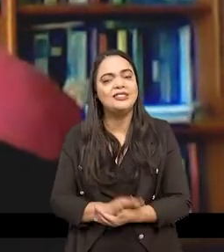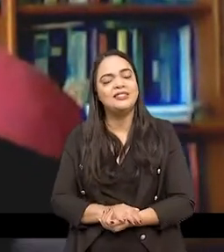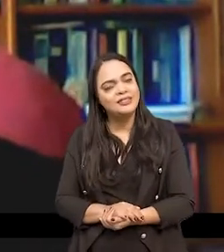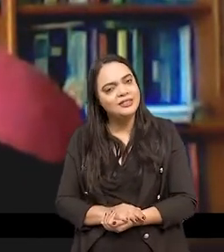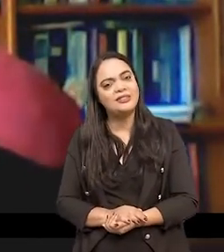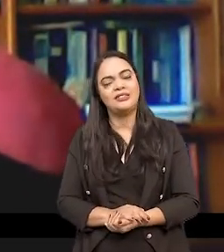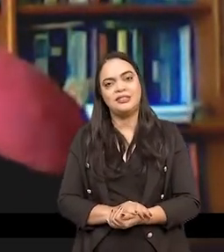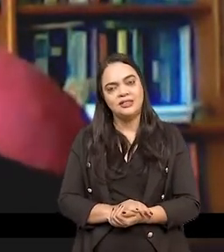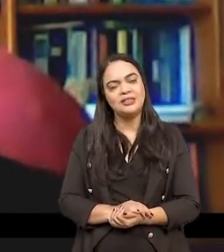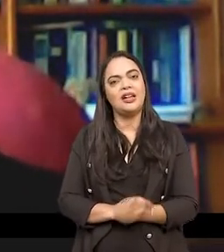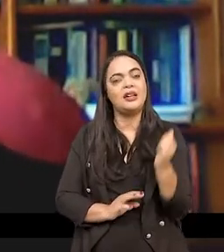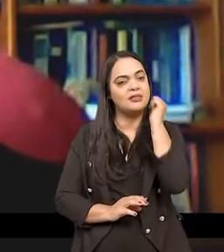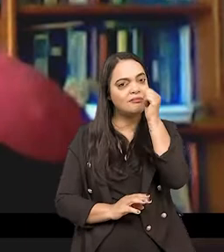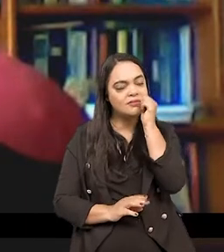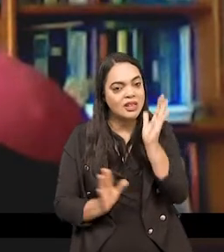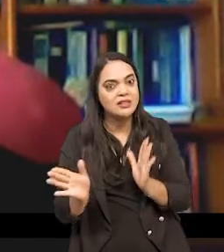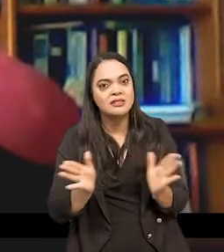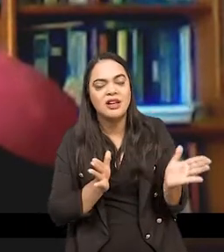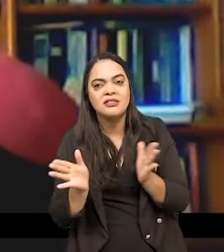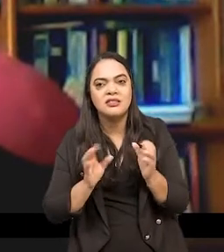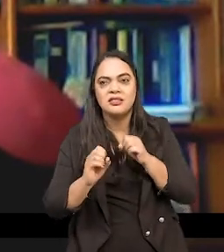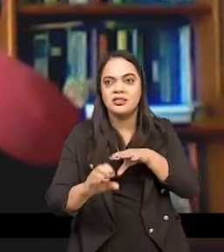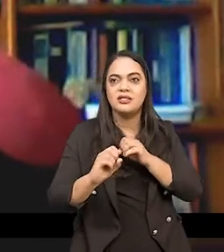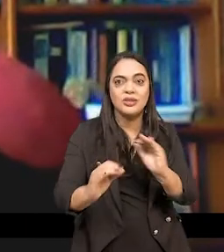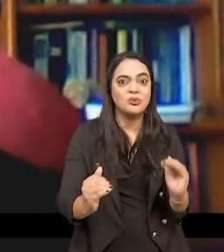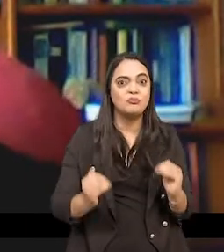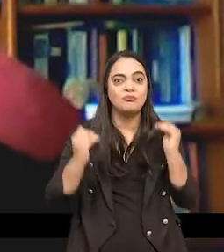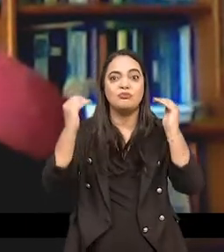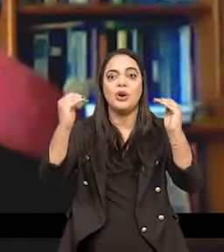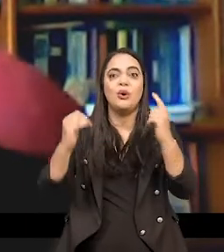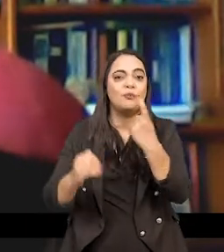o acesso das mulheres ao ensino superior.